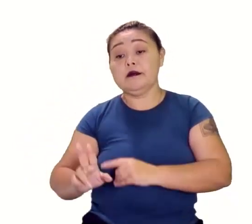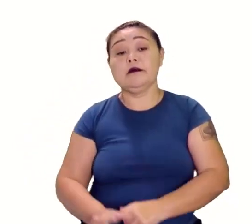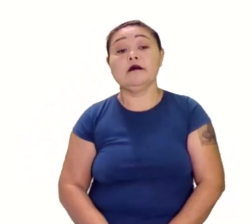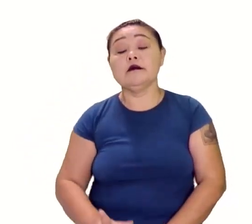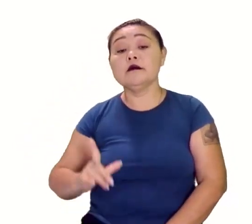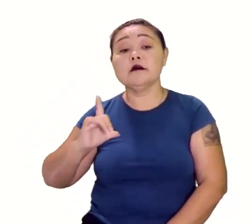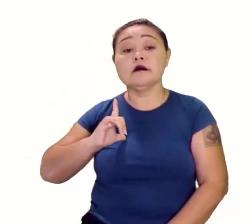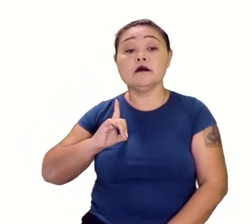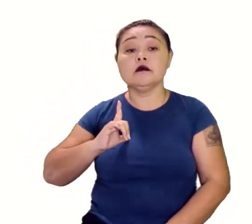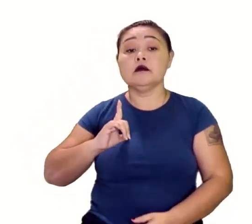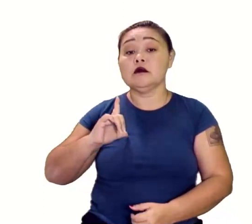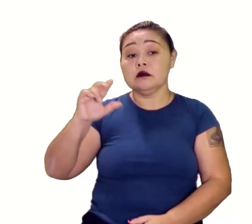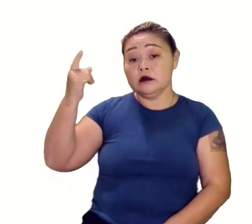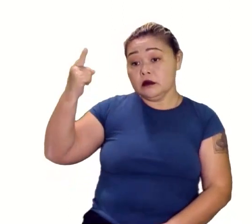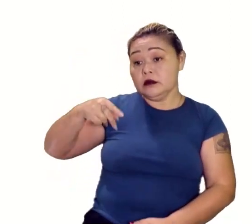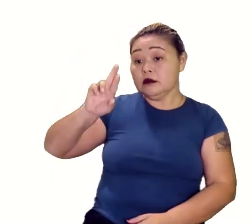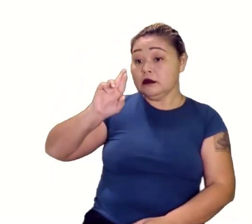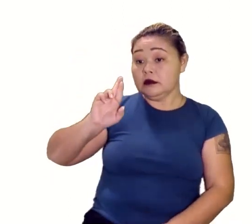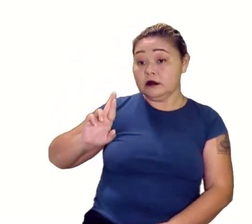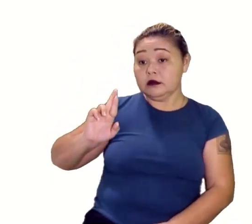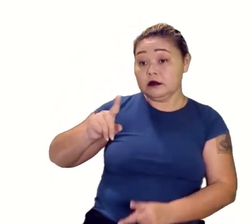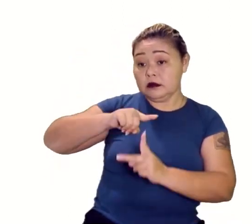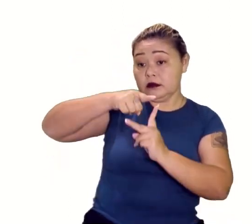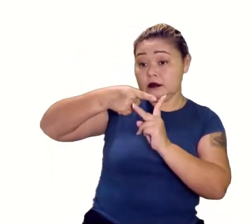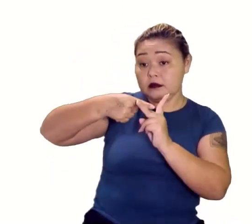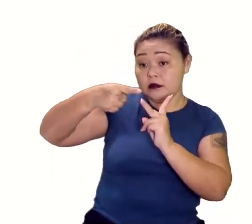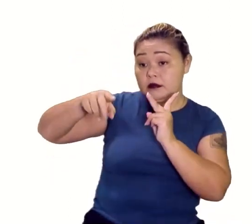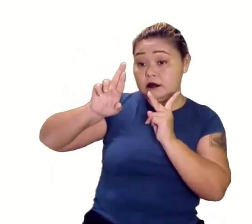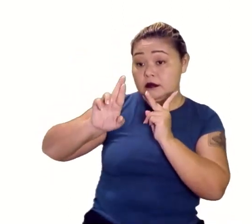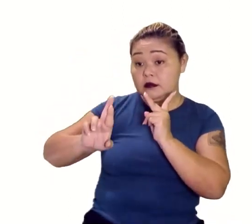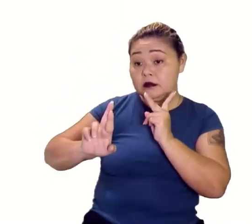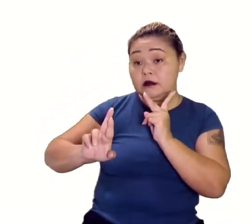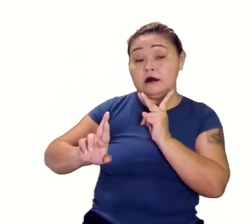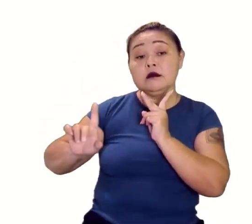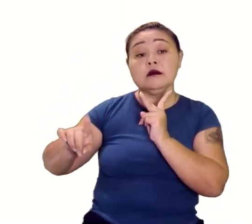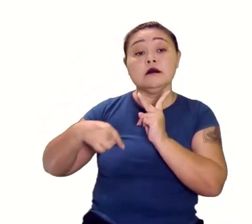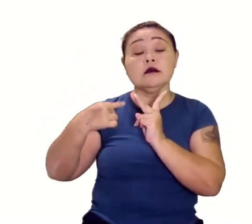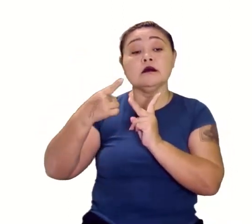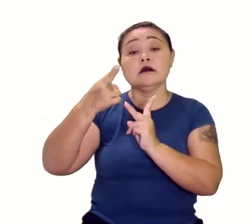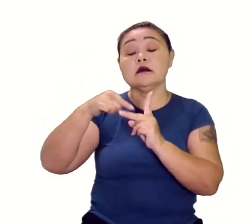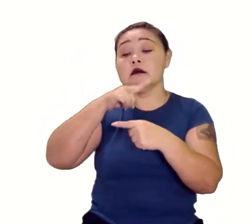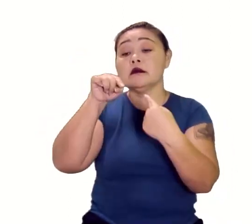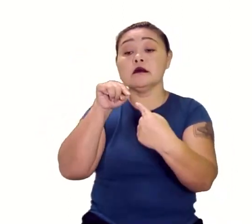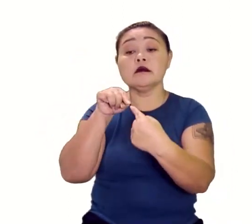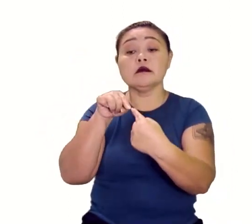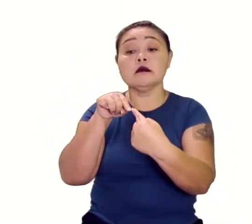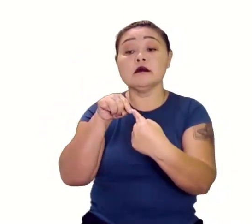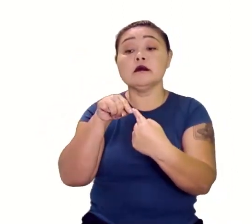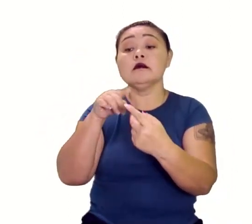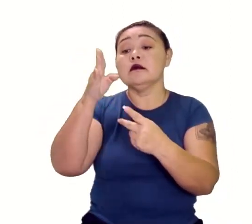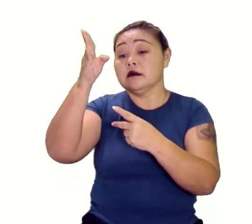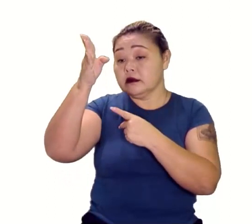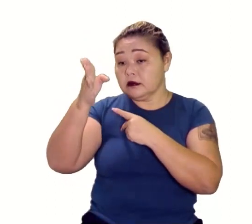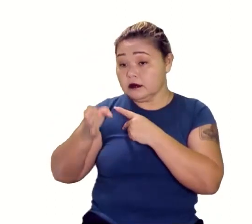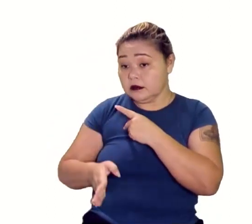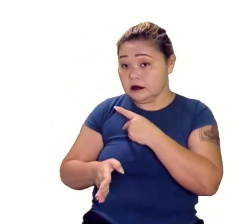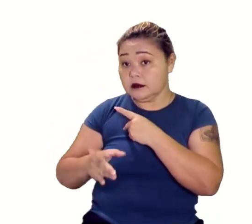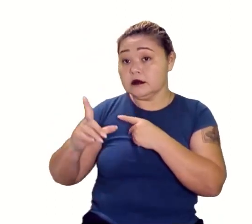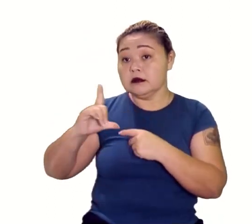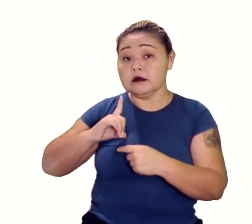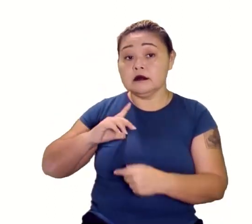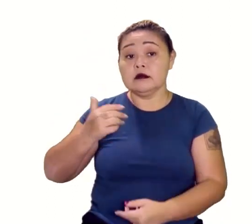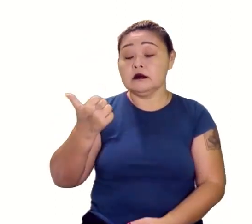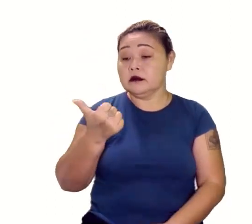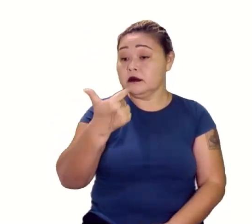Então temos aqui 4 raízes, tá? Vamos lá encontrar essas raízes. Vamos lá. O objetivo principal, fatorar, né? Fatorar. Vamos lá. Então